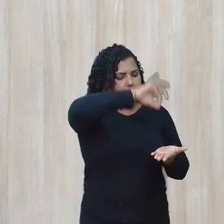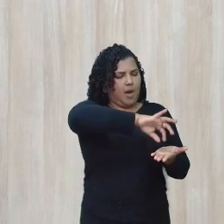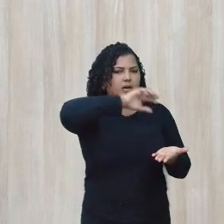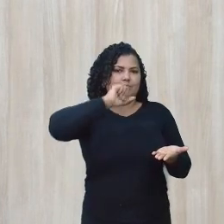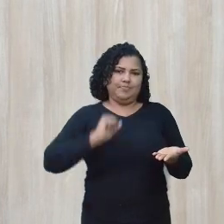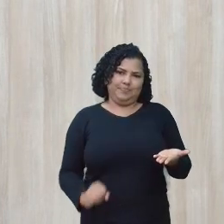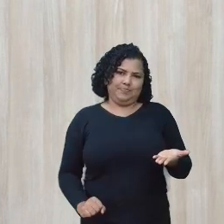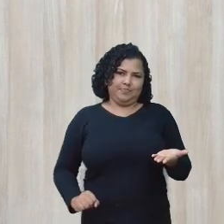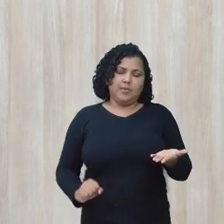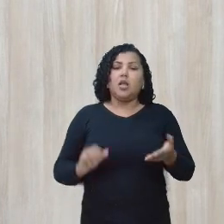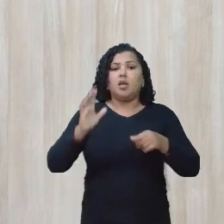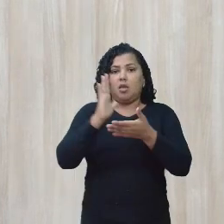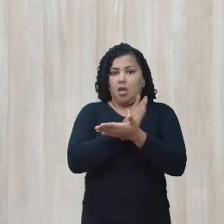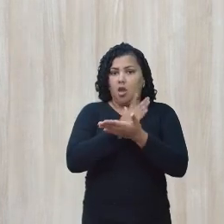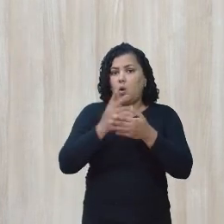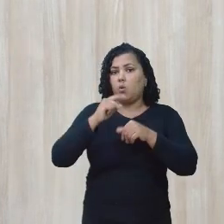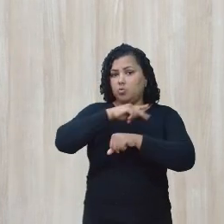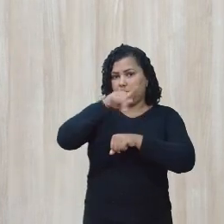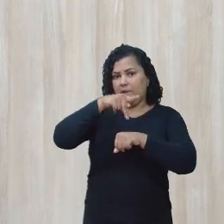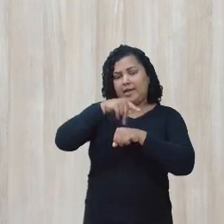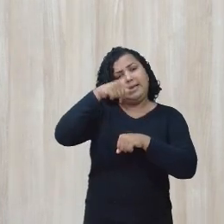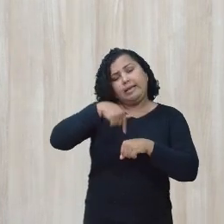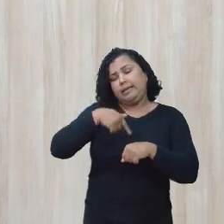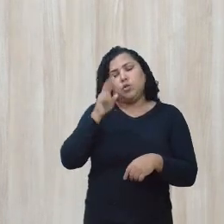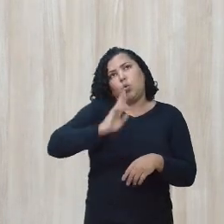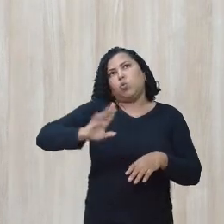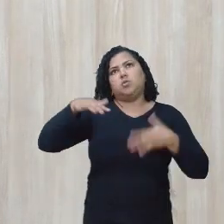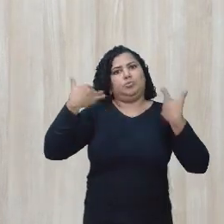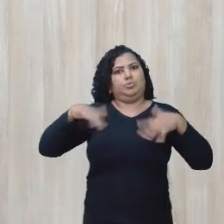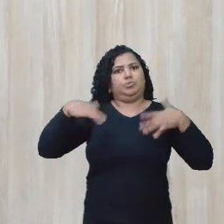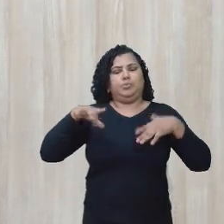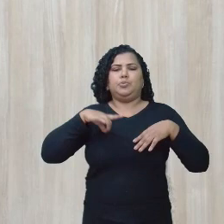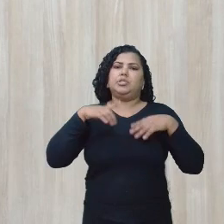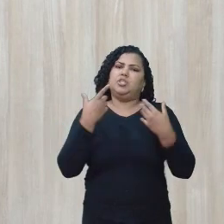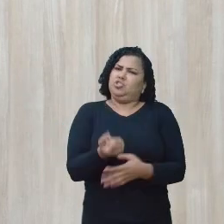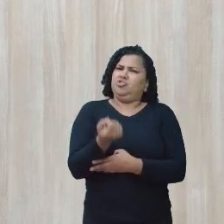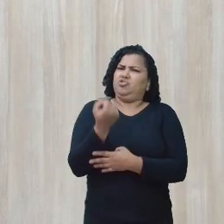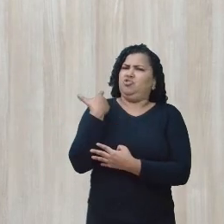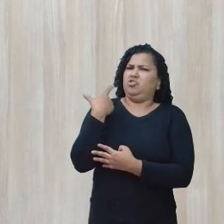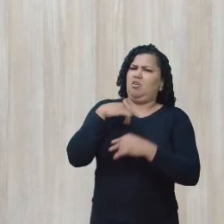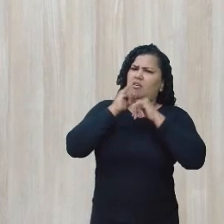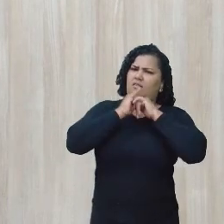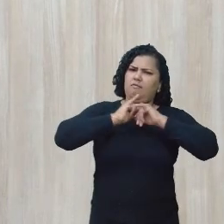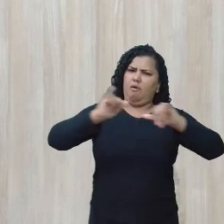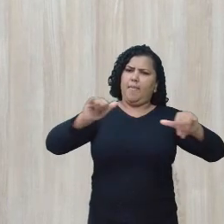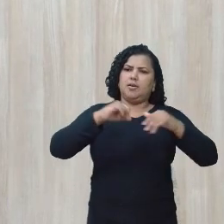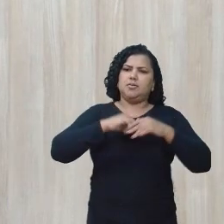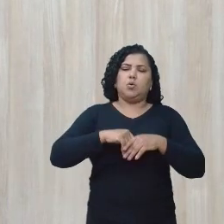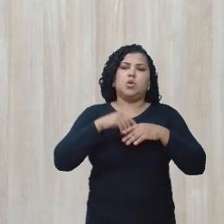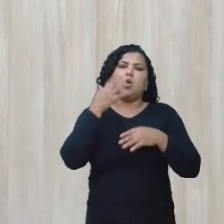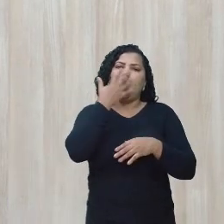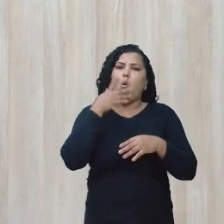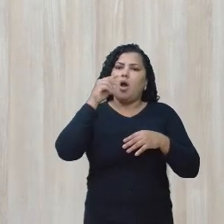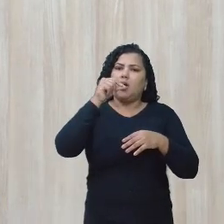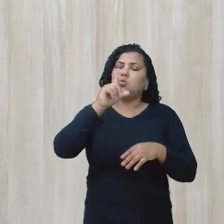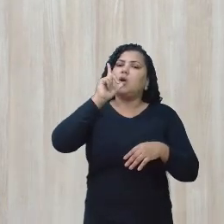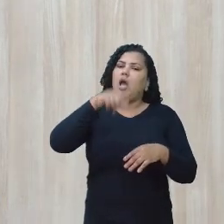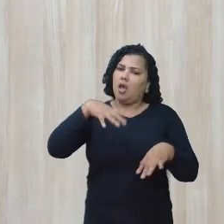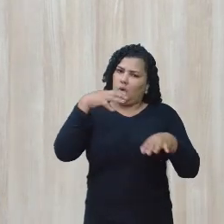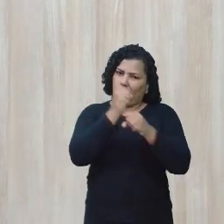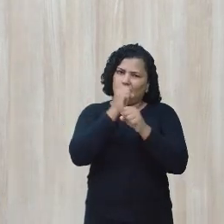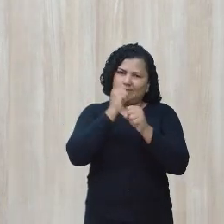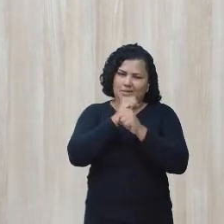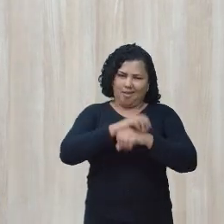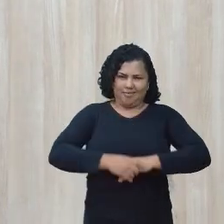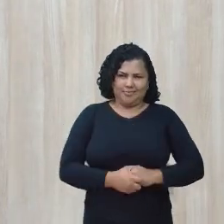pedra de açúcar. Em muitos países. Aqui a gente não usa tanto. Por isso que a gente estranha essa informação de que o açúcar é contável. O açúcar é contável,